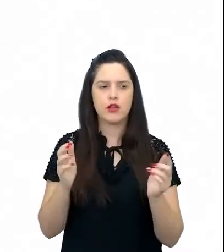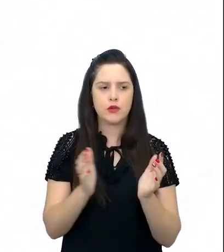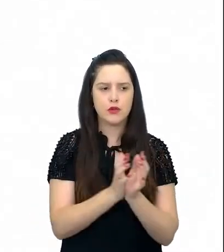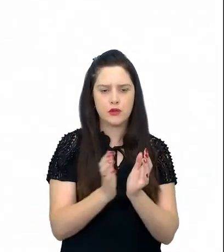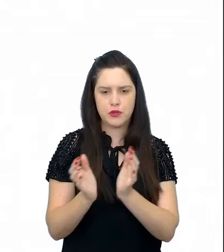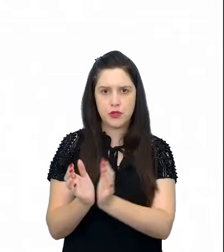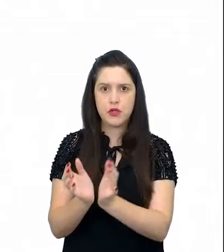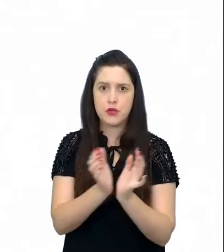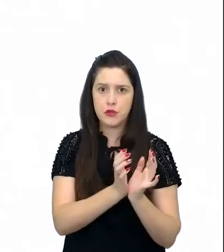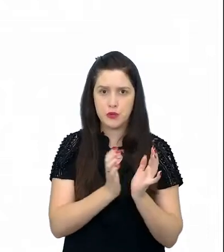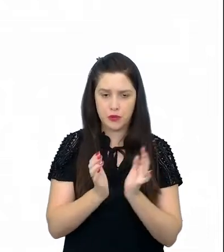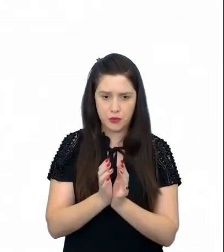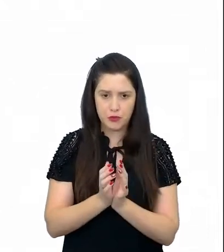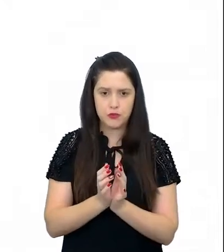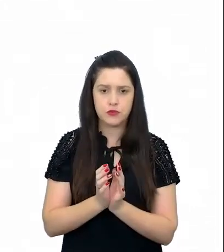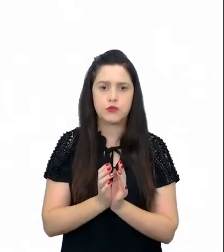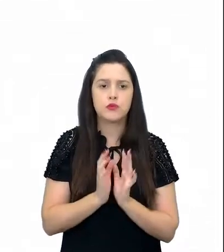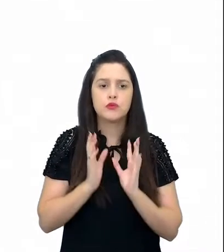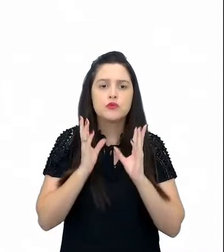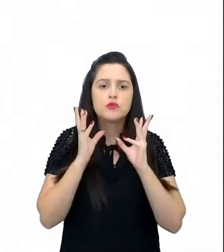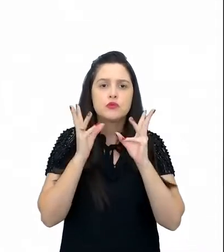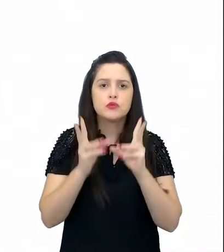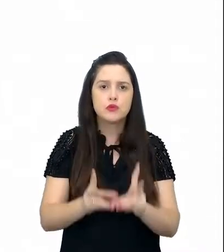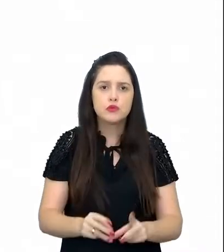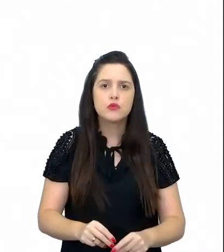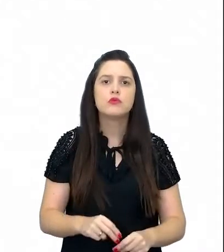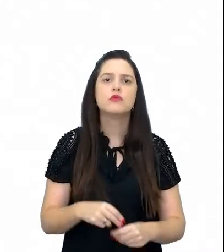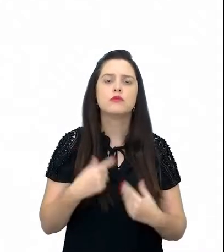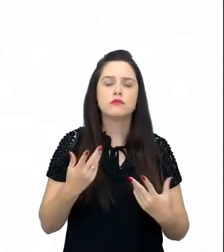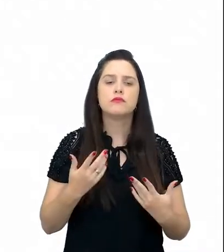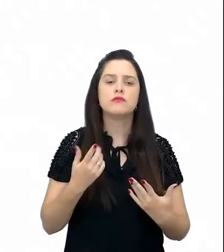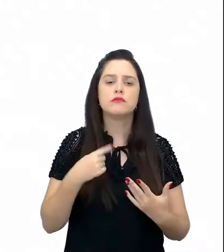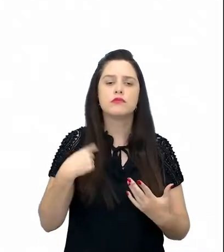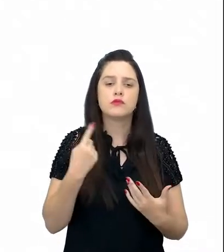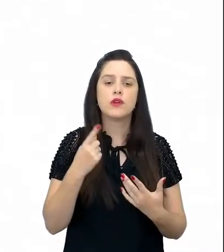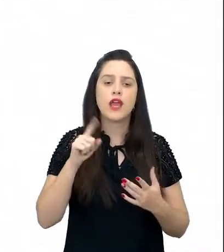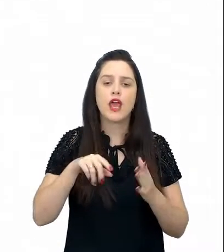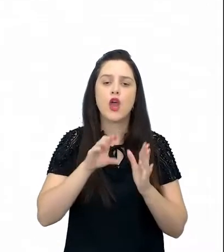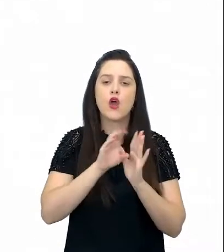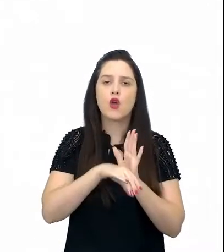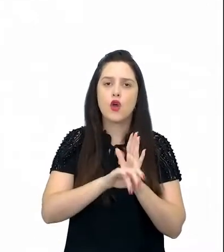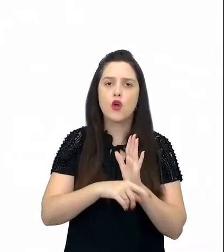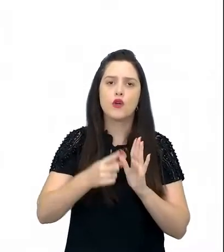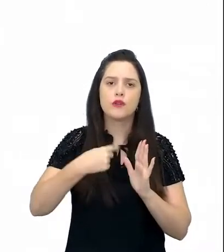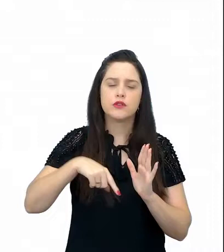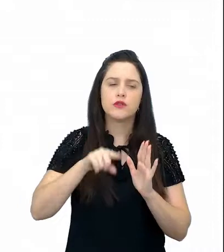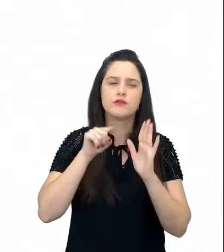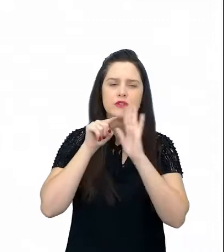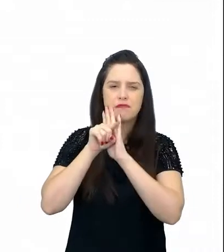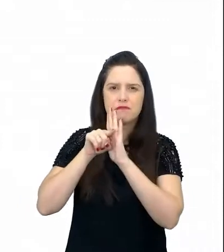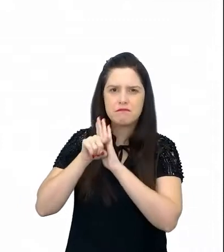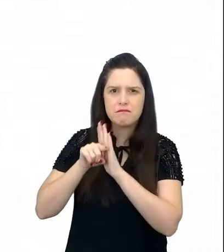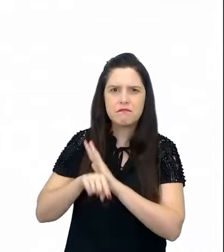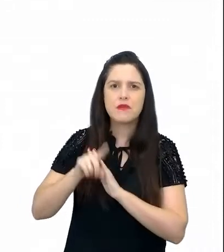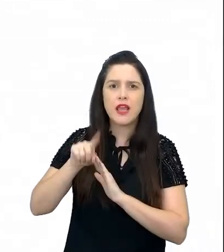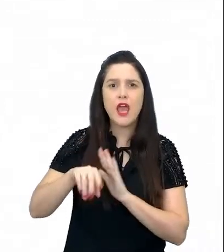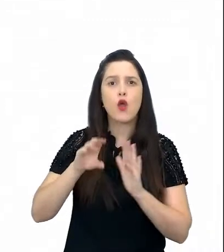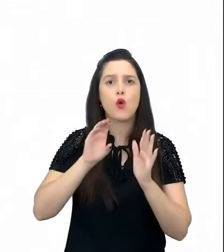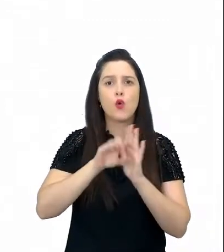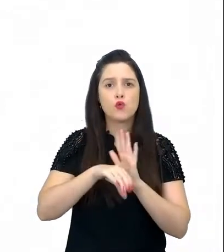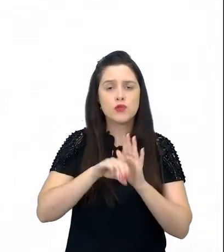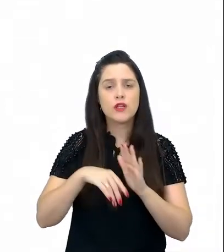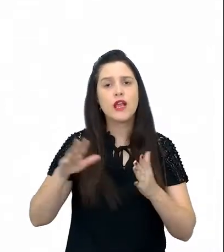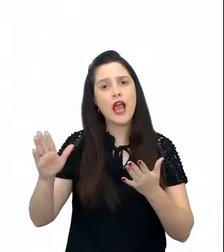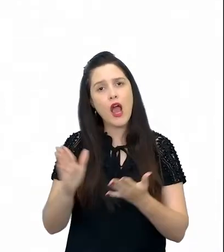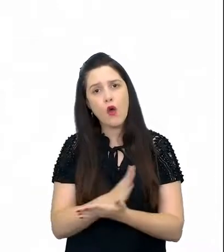tratando de trabalho em grupo. Então, tudo isso que eles nos definem para nós, que é o processo de nós investigarmos, é o processo que leva os